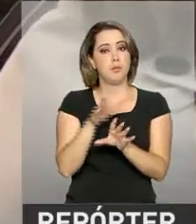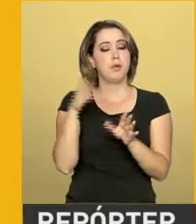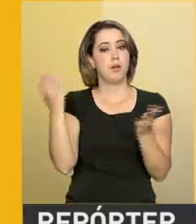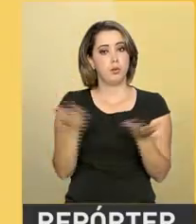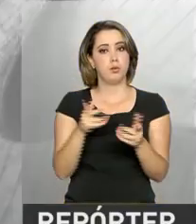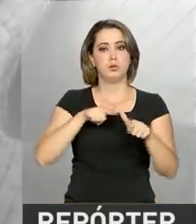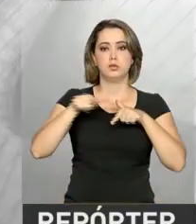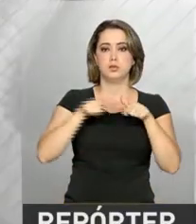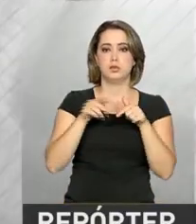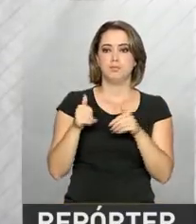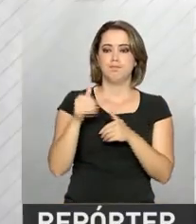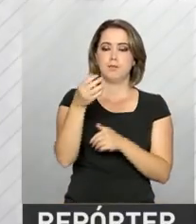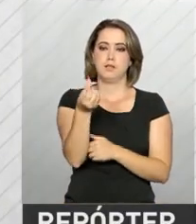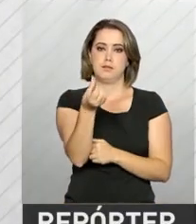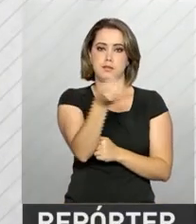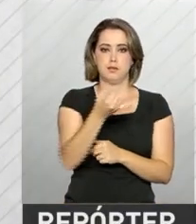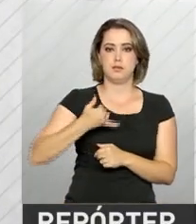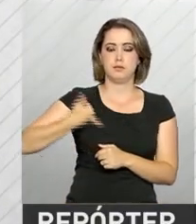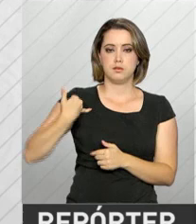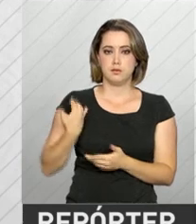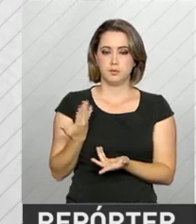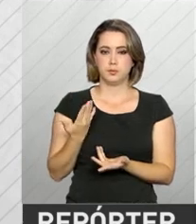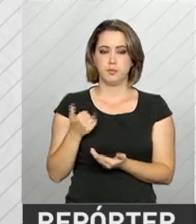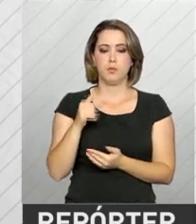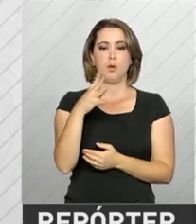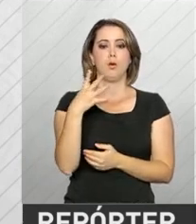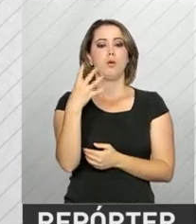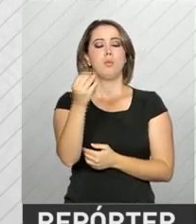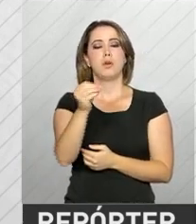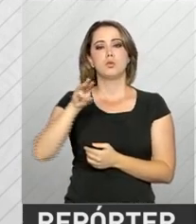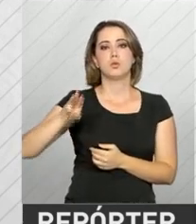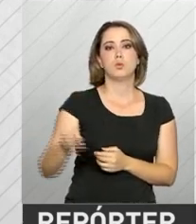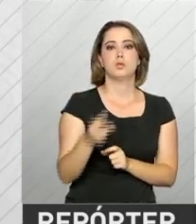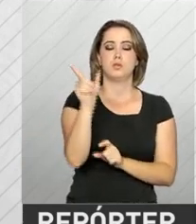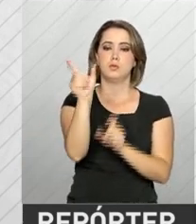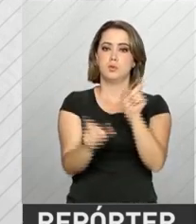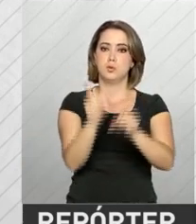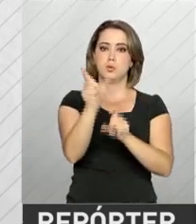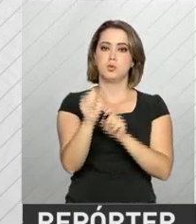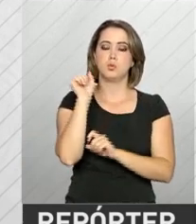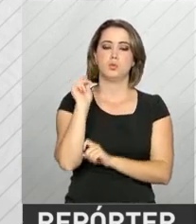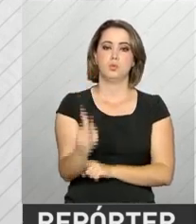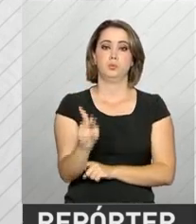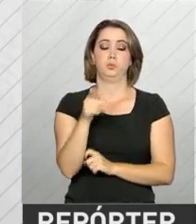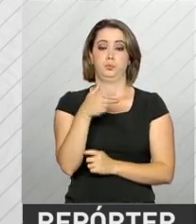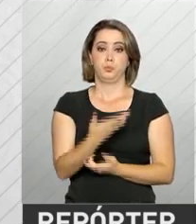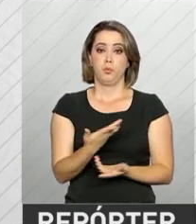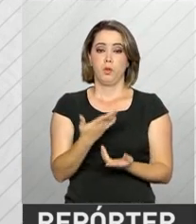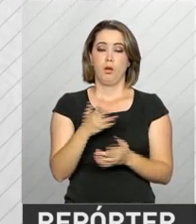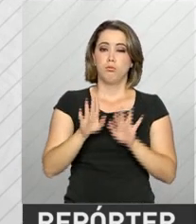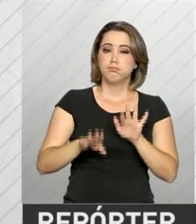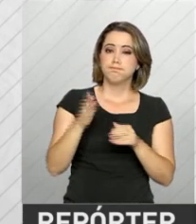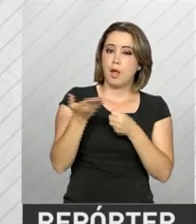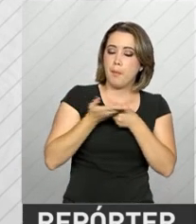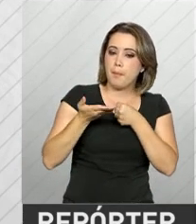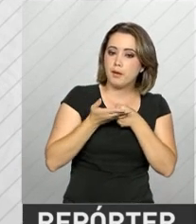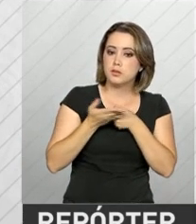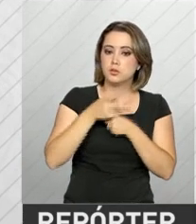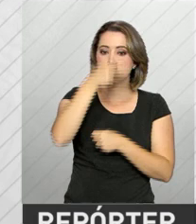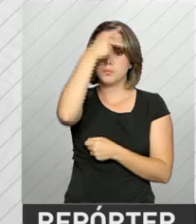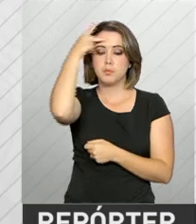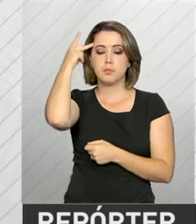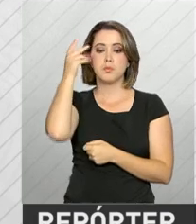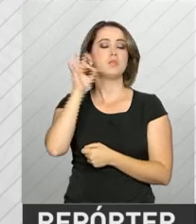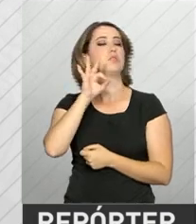anos. São mais de 40 milhões de aposentados pelo sistema público, a Seguridade Social americana. Em média, um aposentado